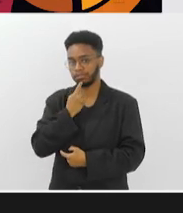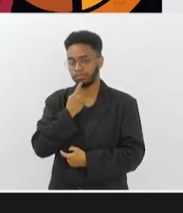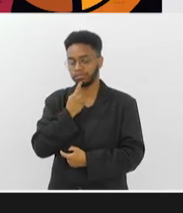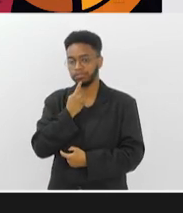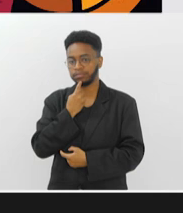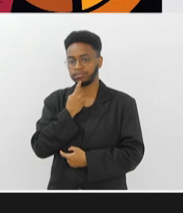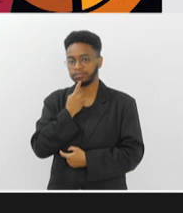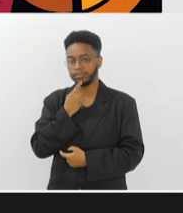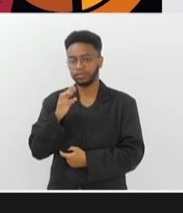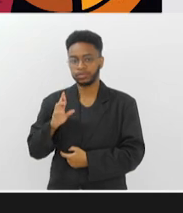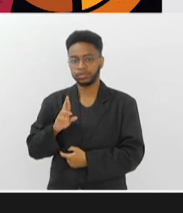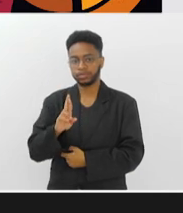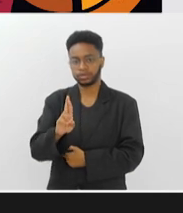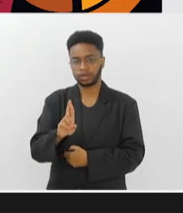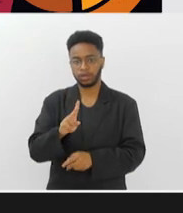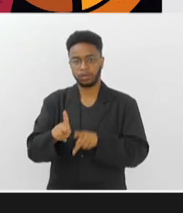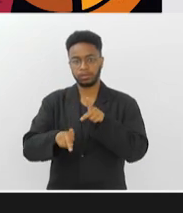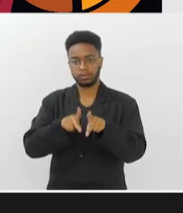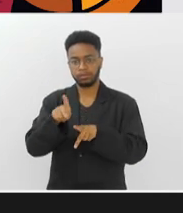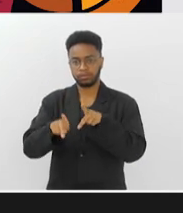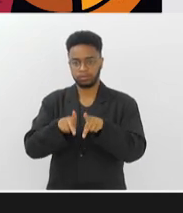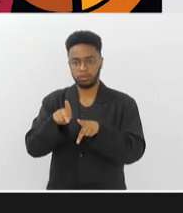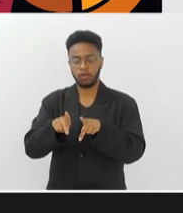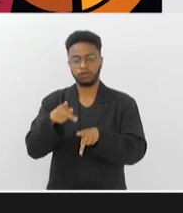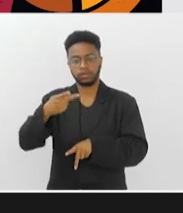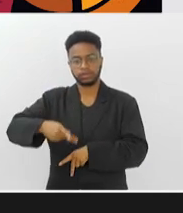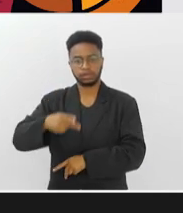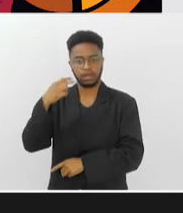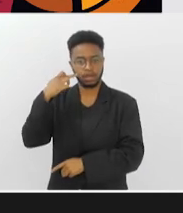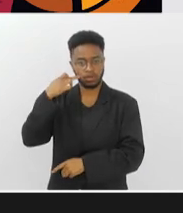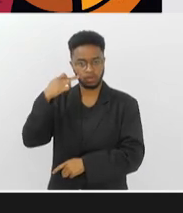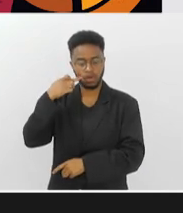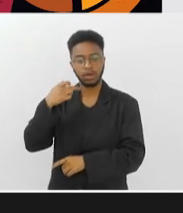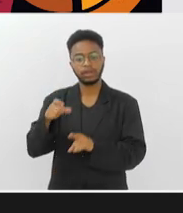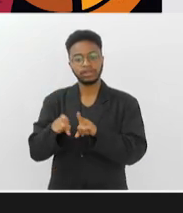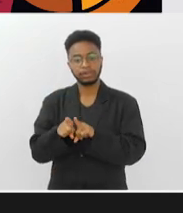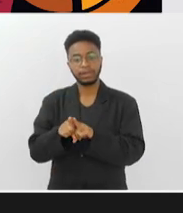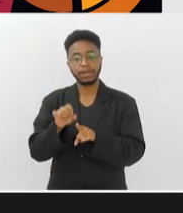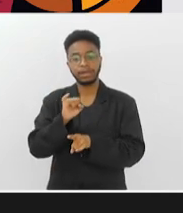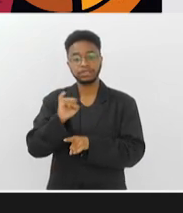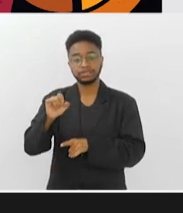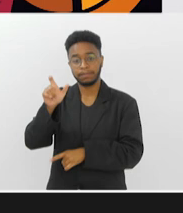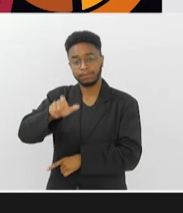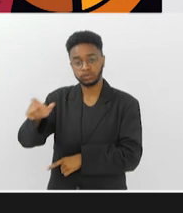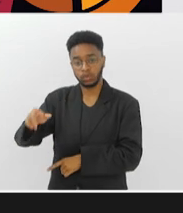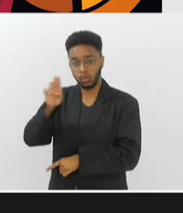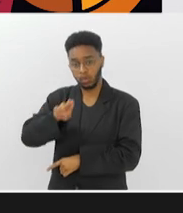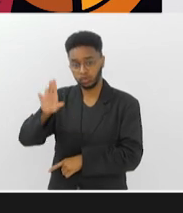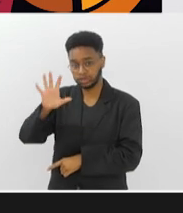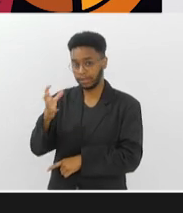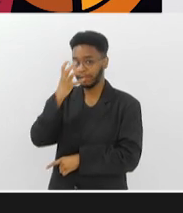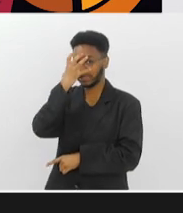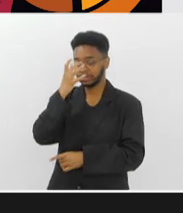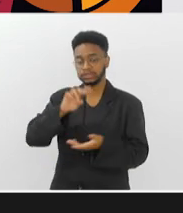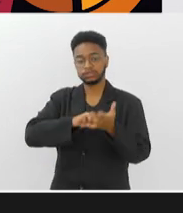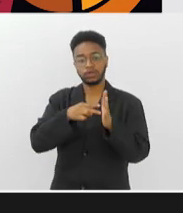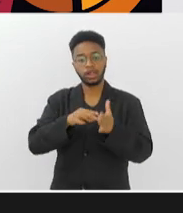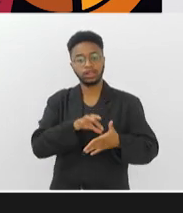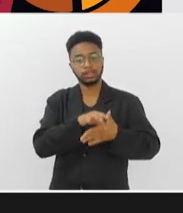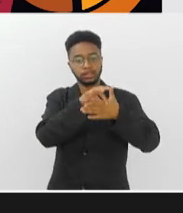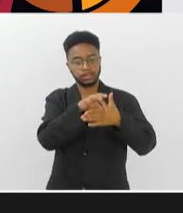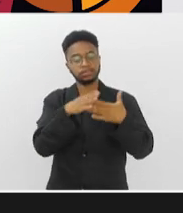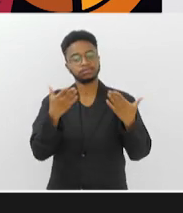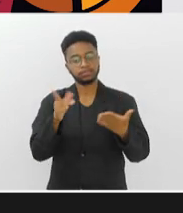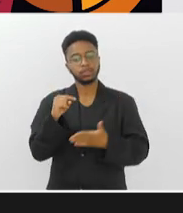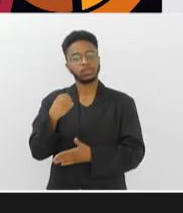que representa aquilo que é o povo Tchokwe, e normalmente quem usa a máscara é o líder, e nós achamos que a Filda